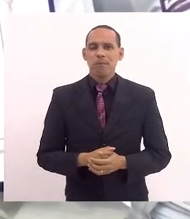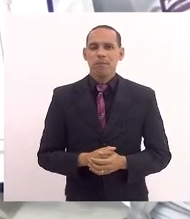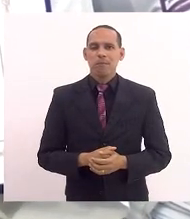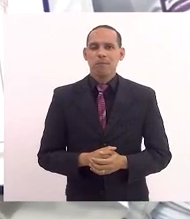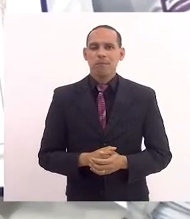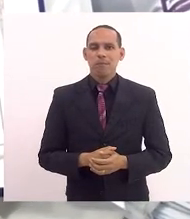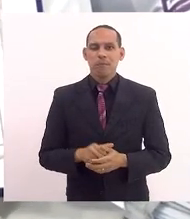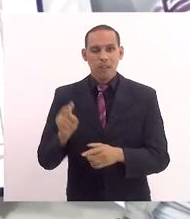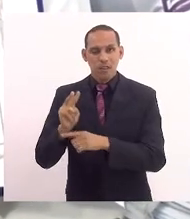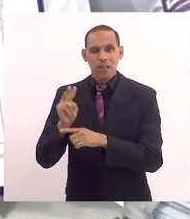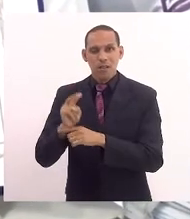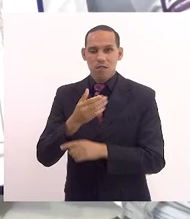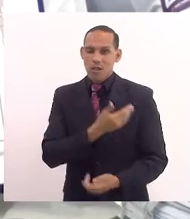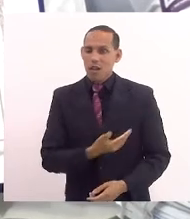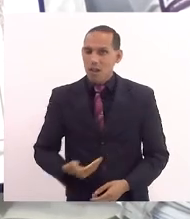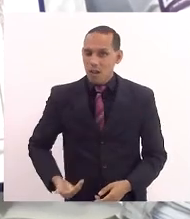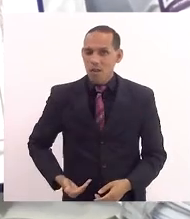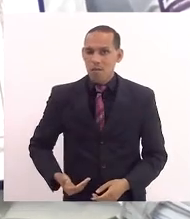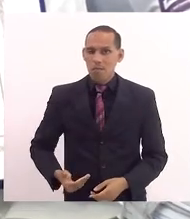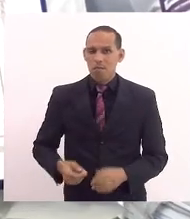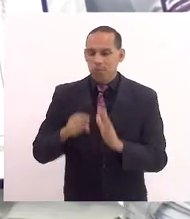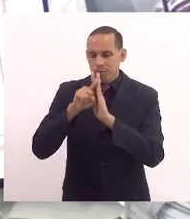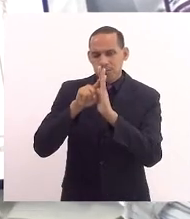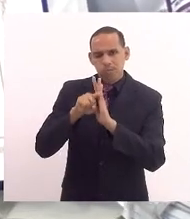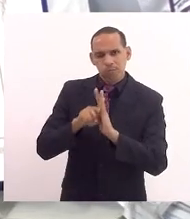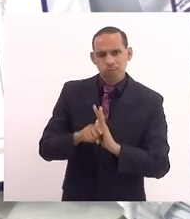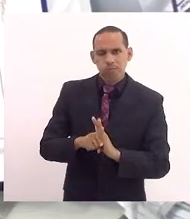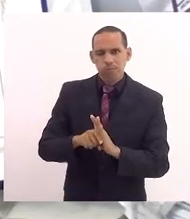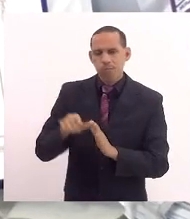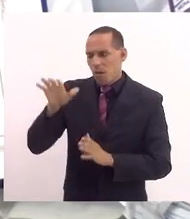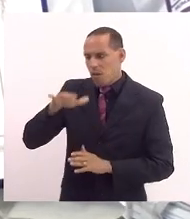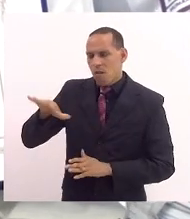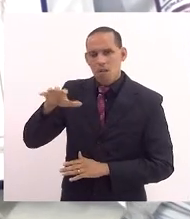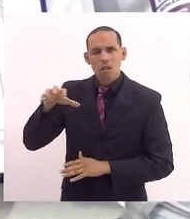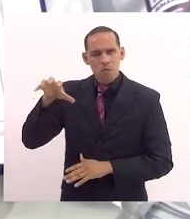da Defensoria Pública do Rio de Janeiro, a entidade que reúne defensores públicos